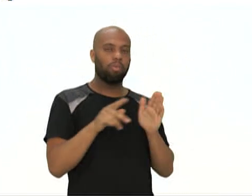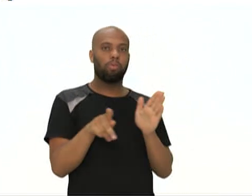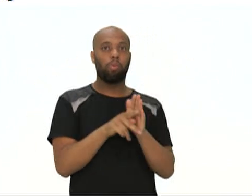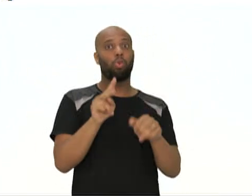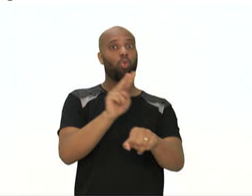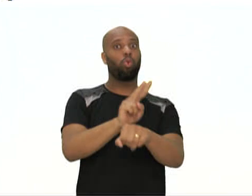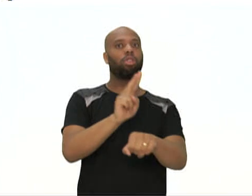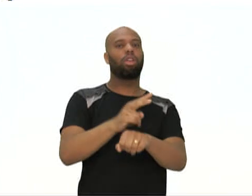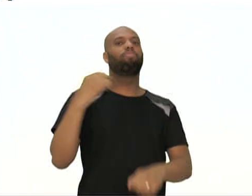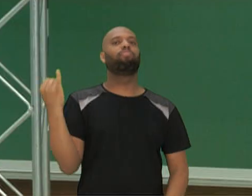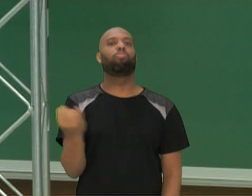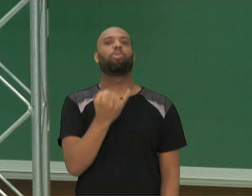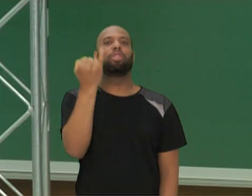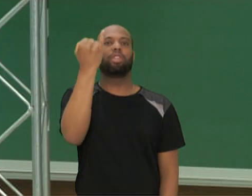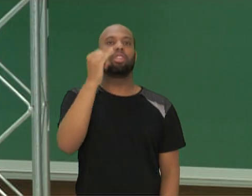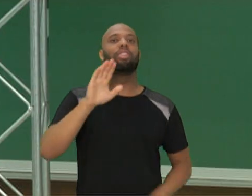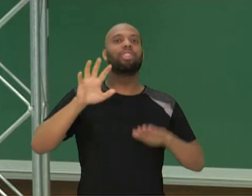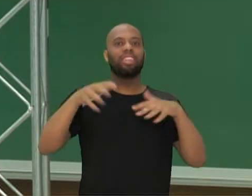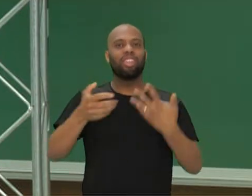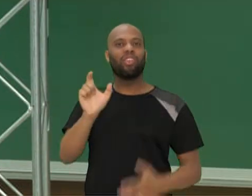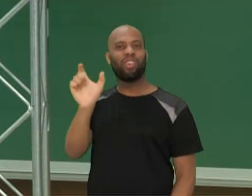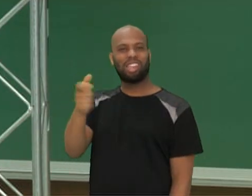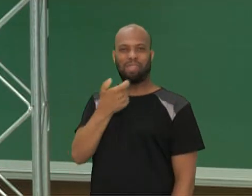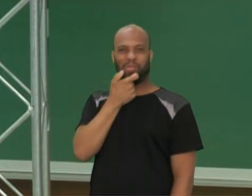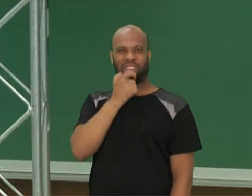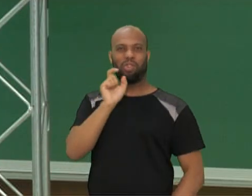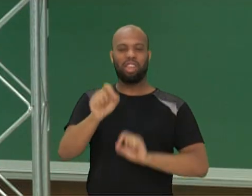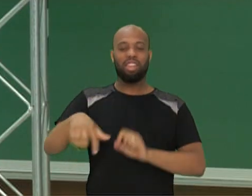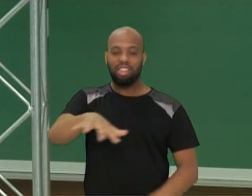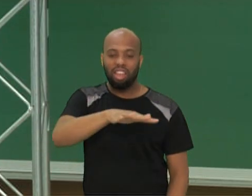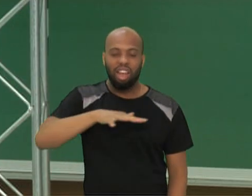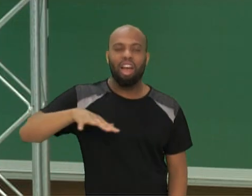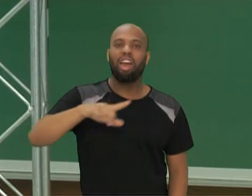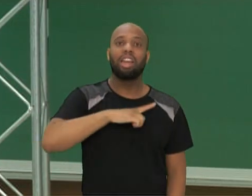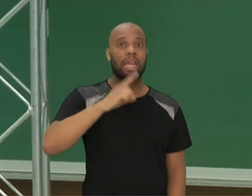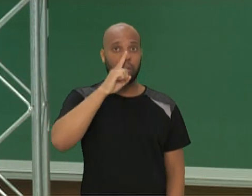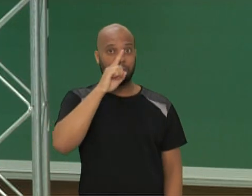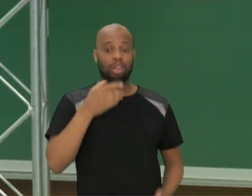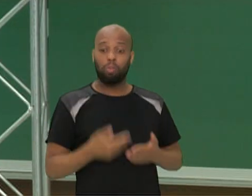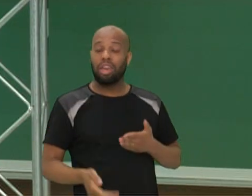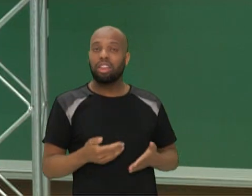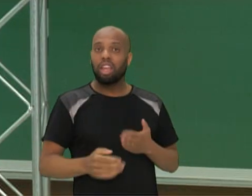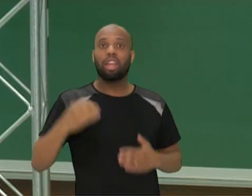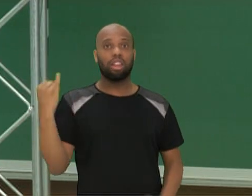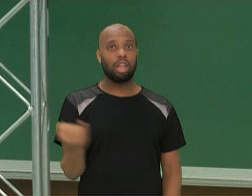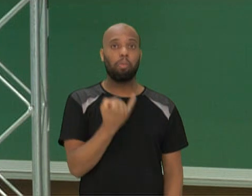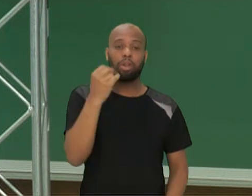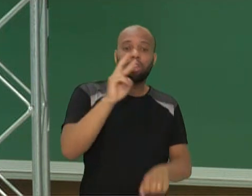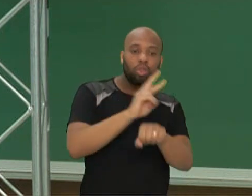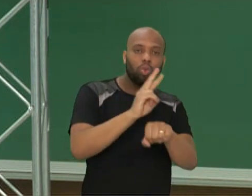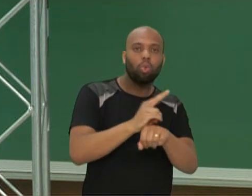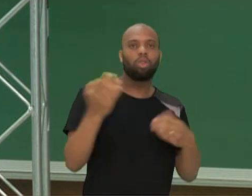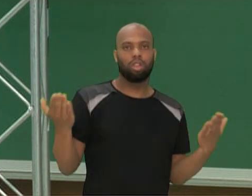conservação. Então, esses hotspots são essas áreas que são importantes